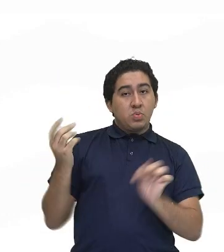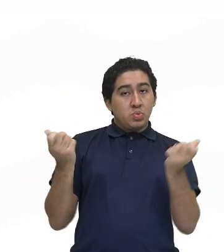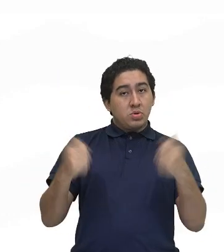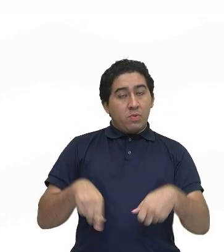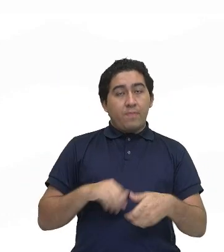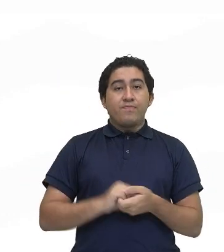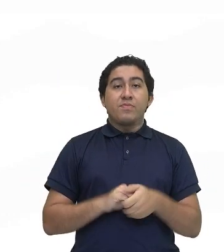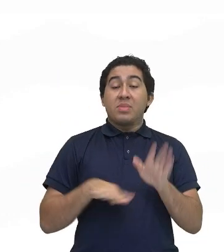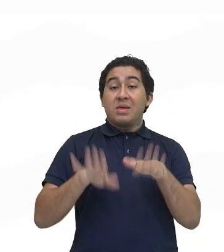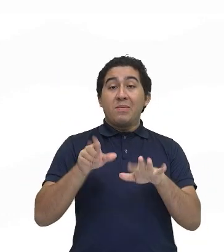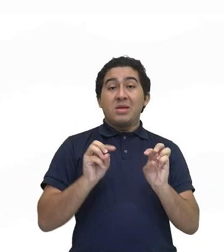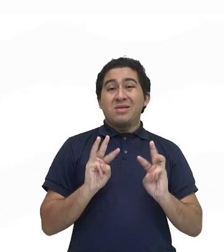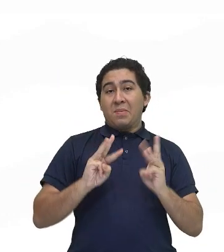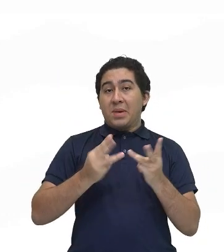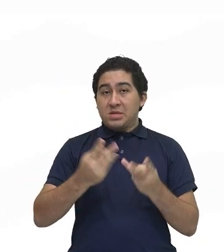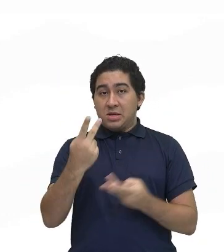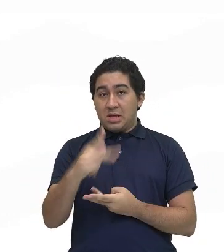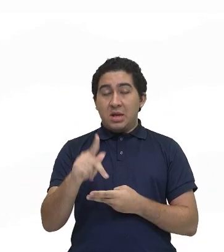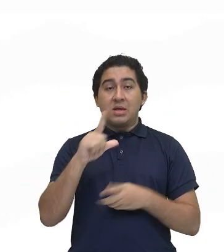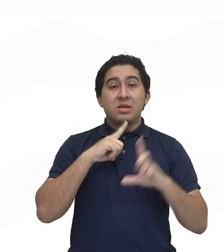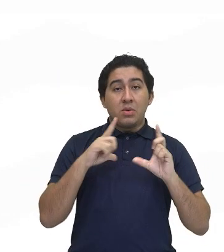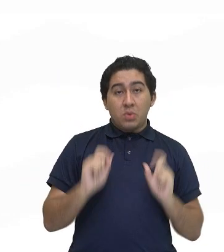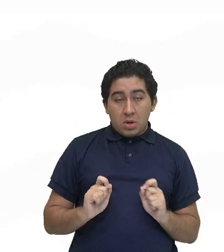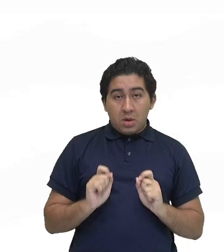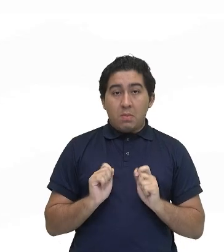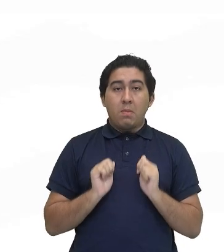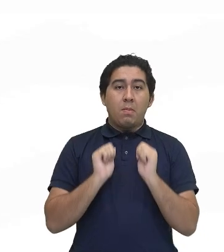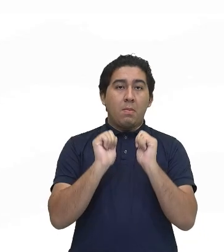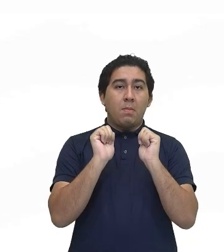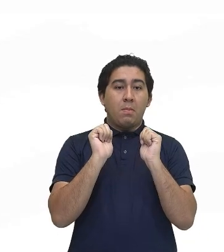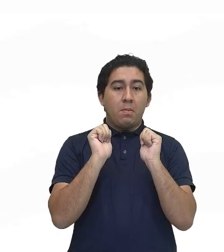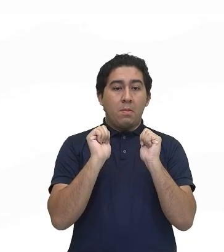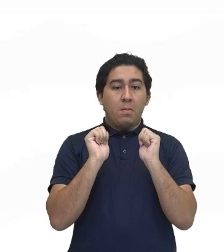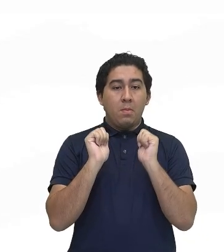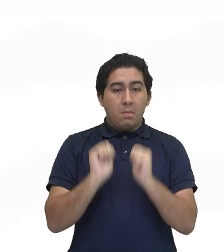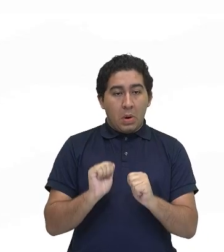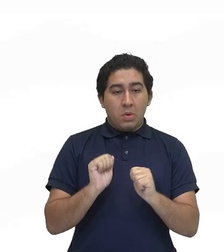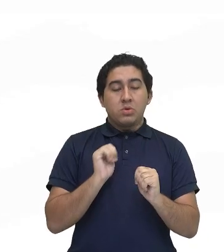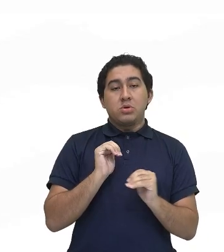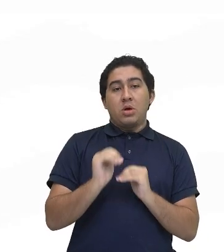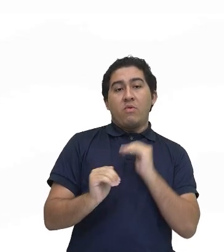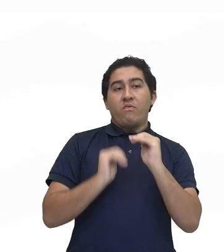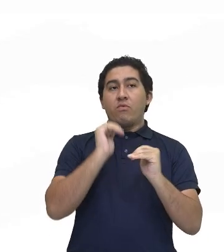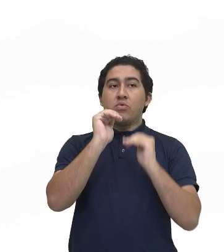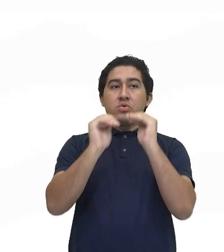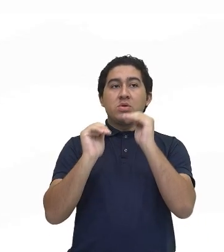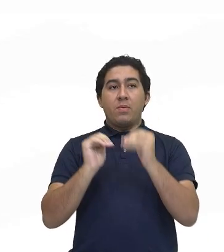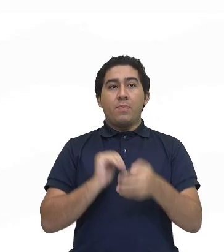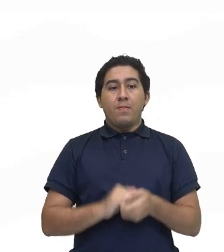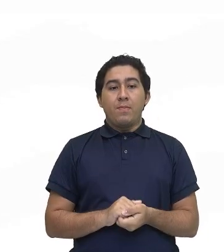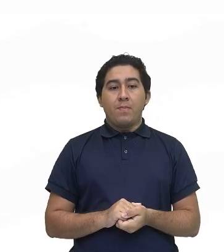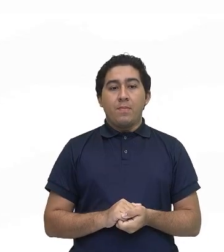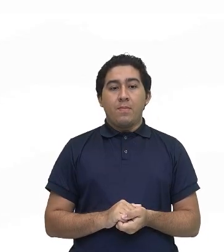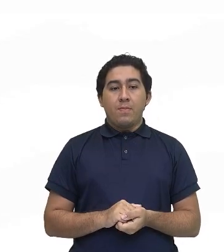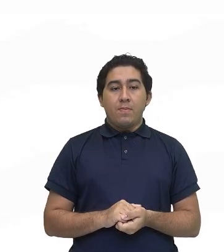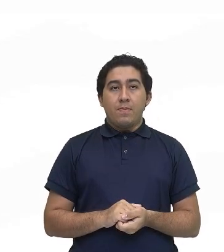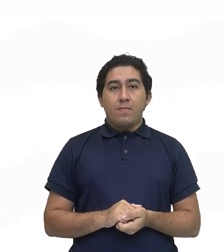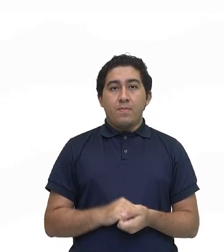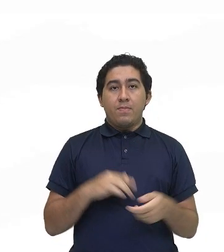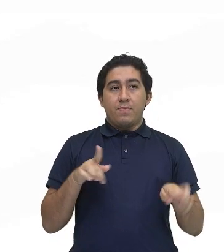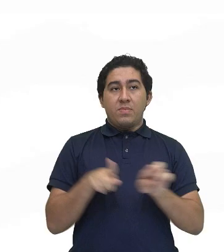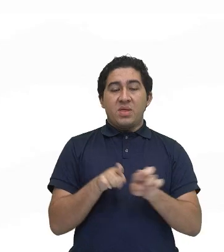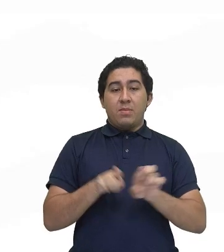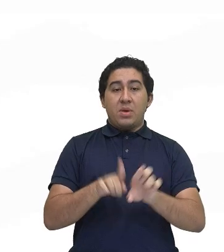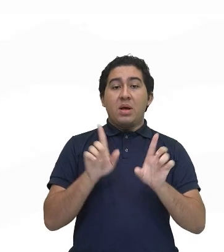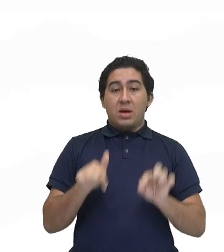que, dependendo dessa massa, nós vamos ter aí essa evolução. E, com base, né, nesta